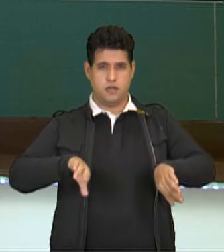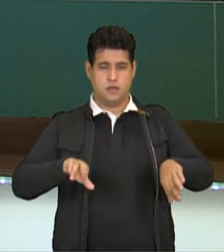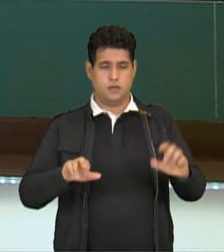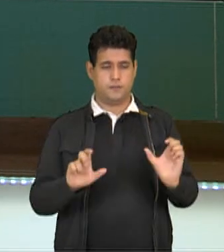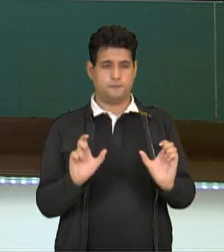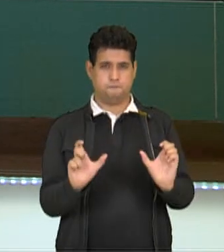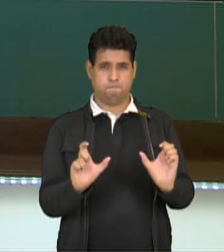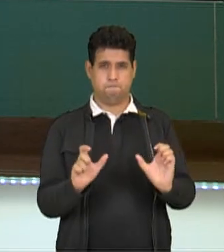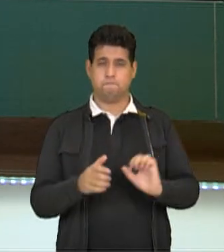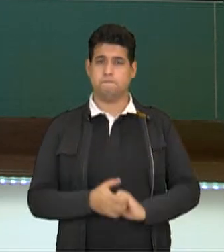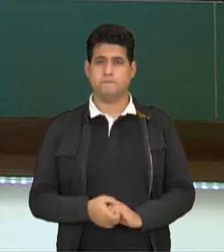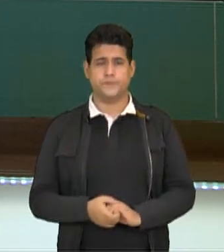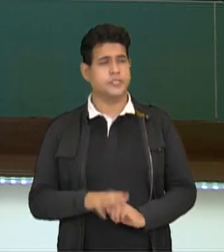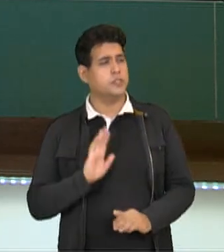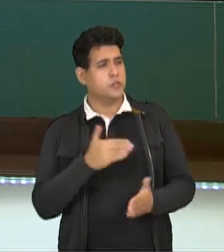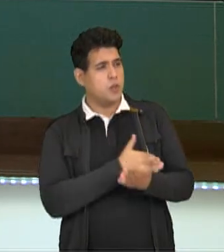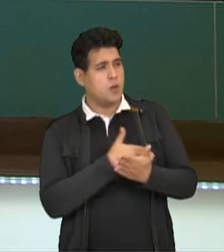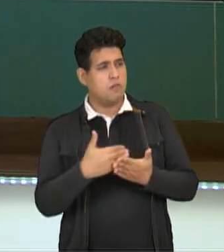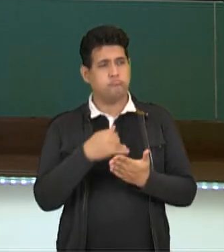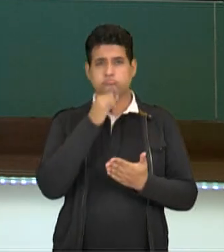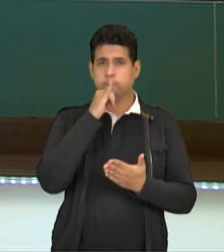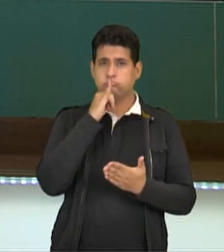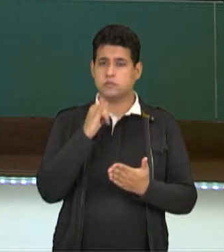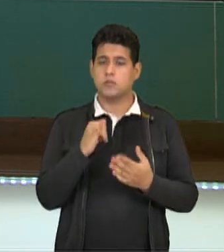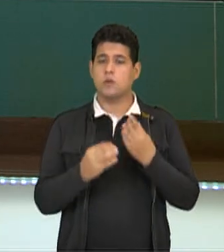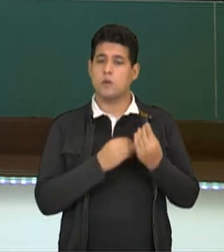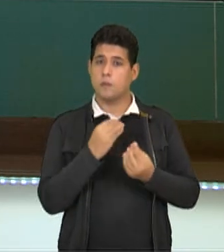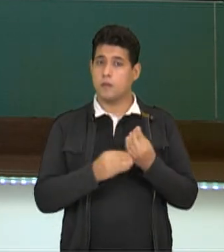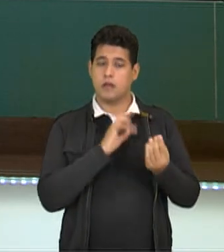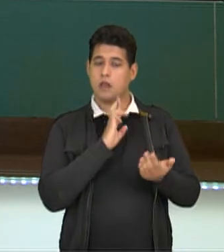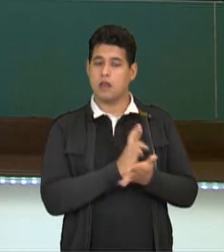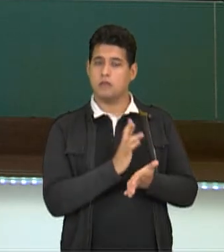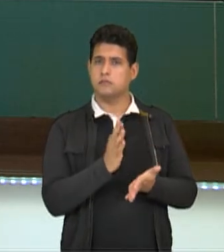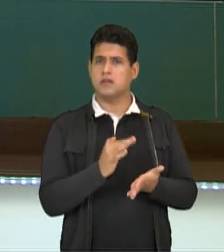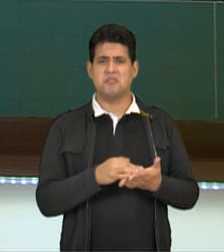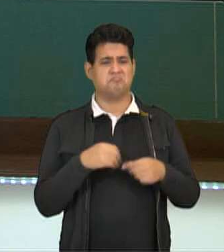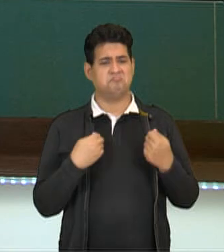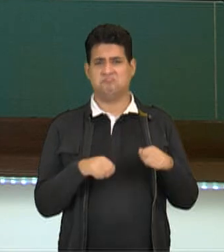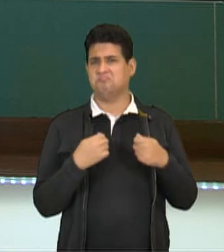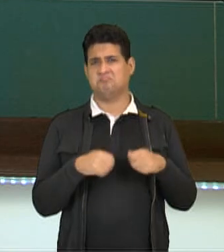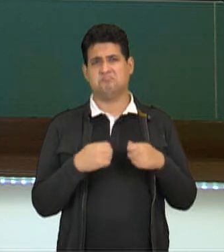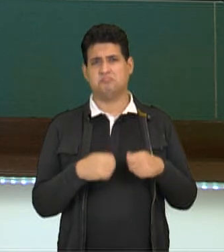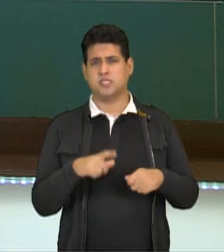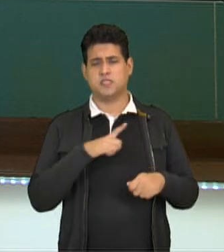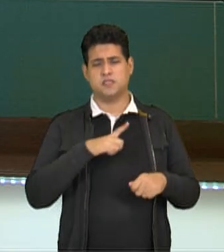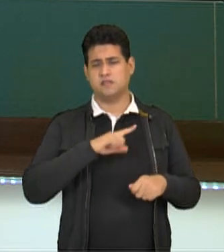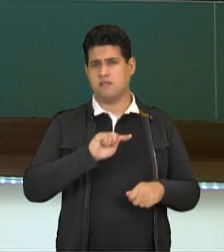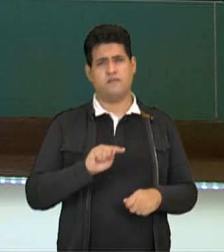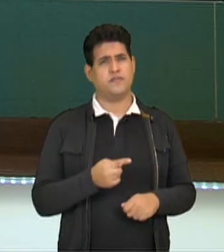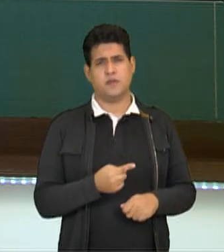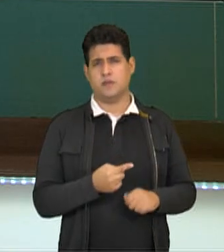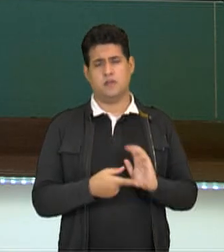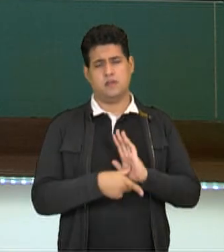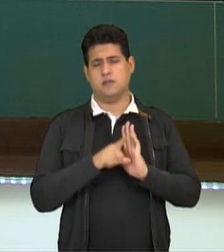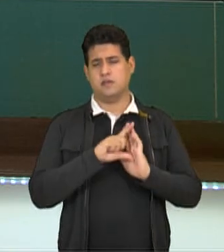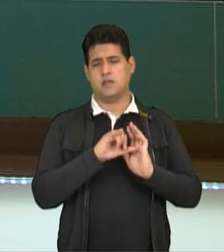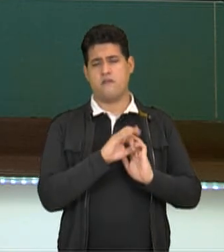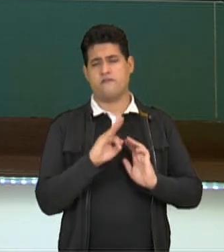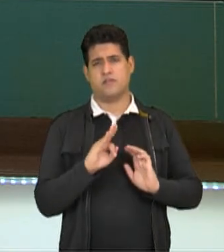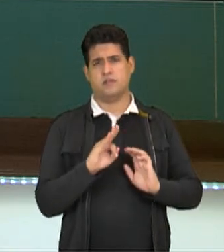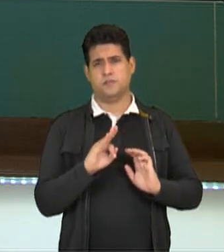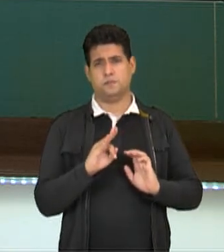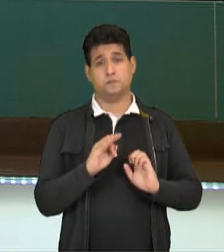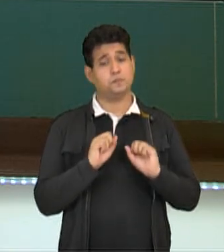orações. Se eu começar a minha oração pelo resultado, eu não preciso ter essa vírgula ali antes do if. Eu